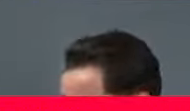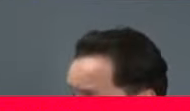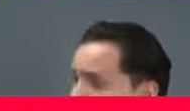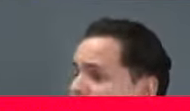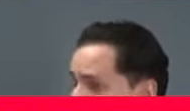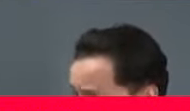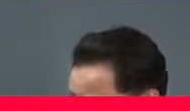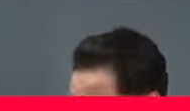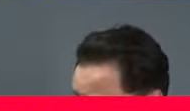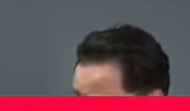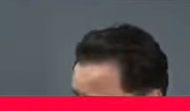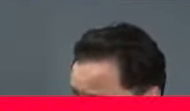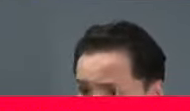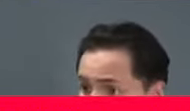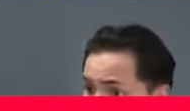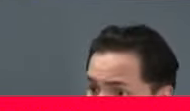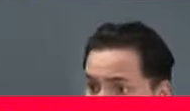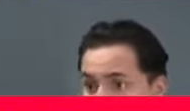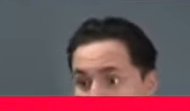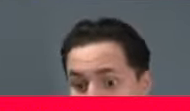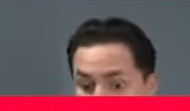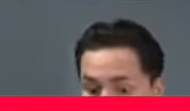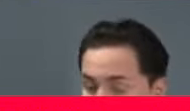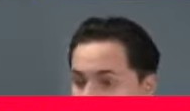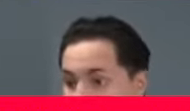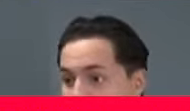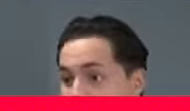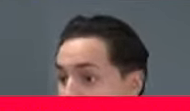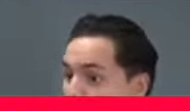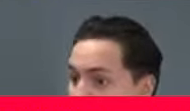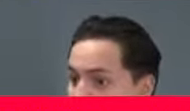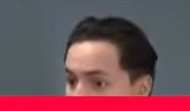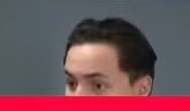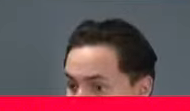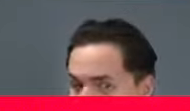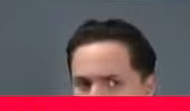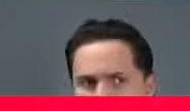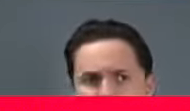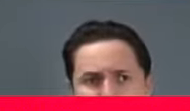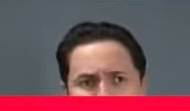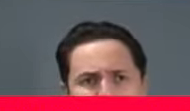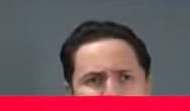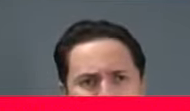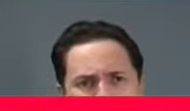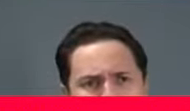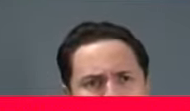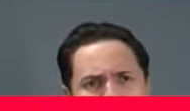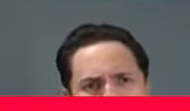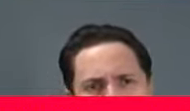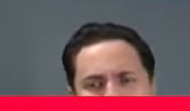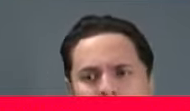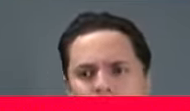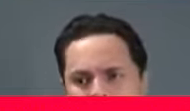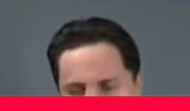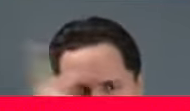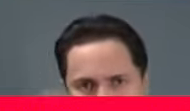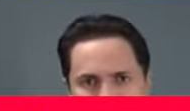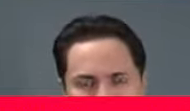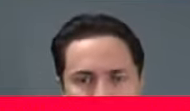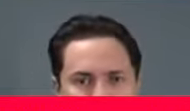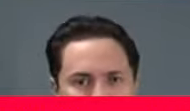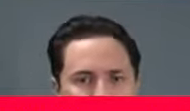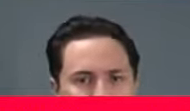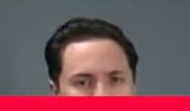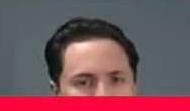estado acusando alguém que é a favor de cidadão de bem-estar armado para inclusive resistir se preciso for um